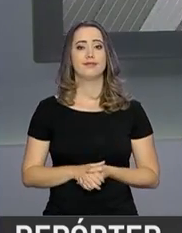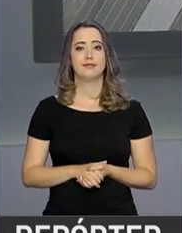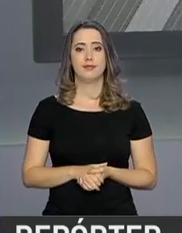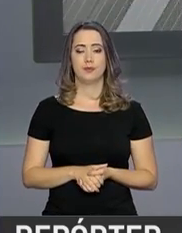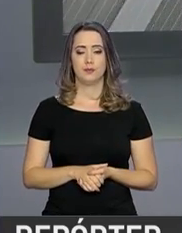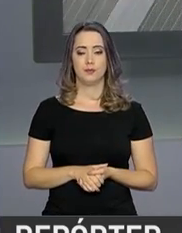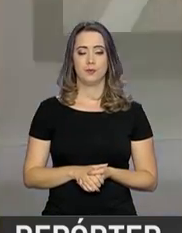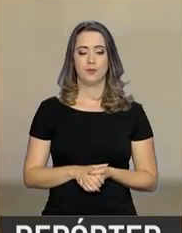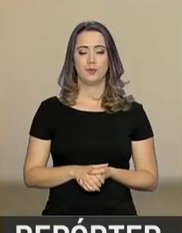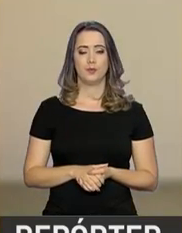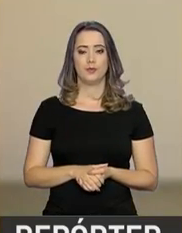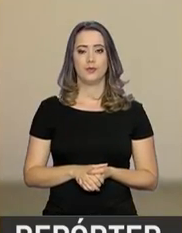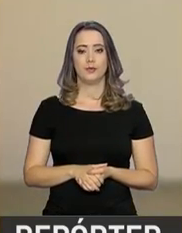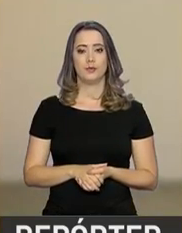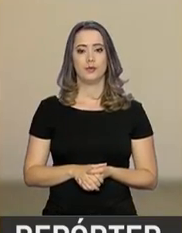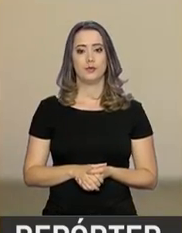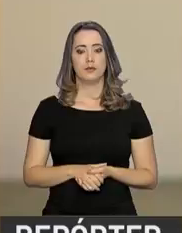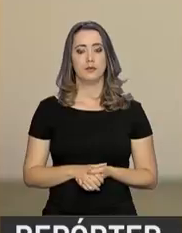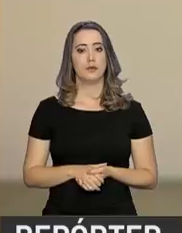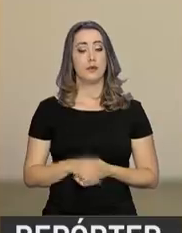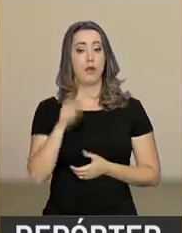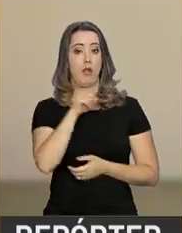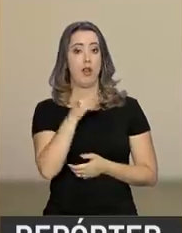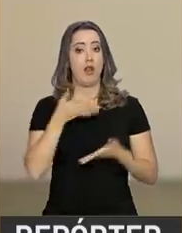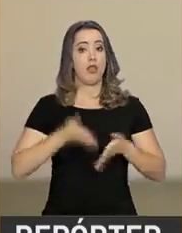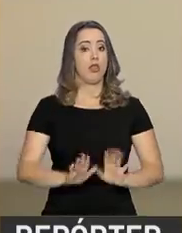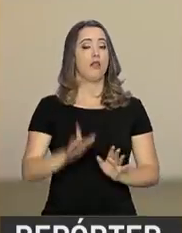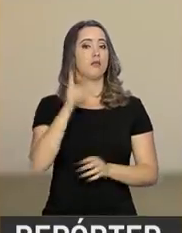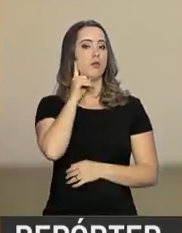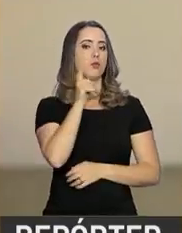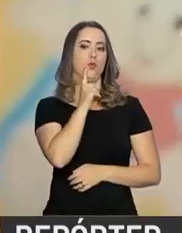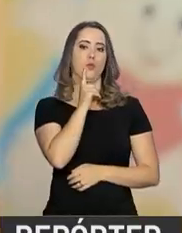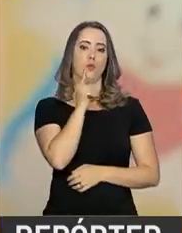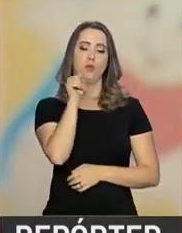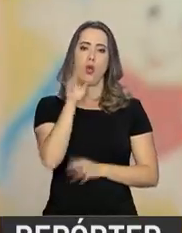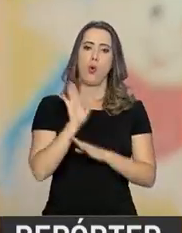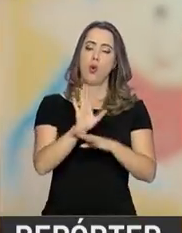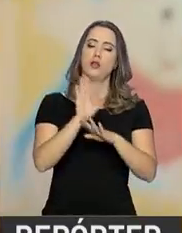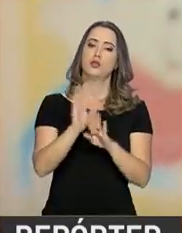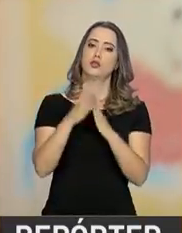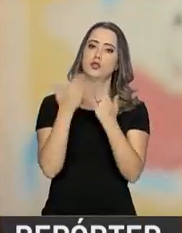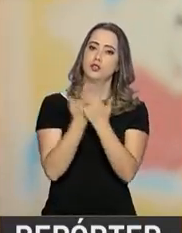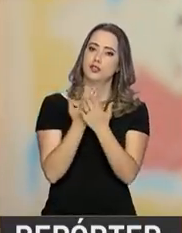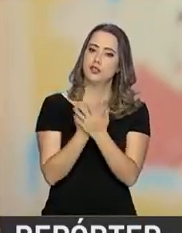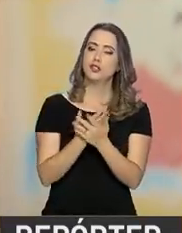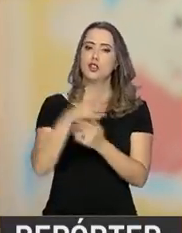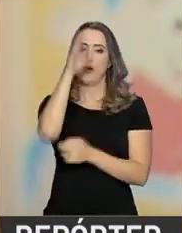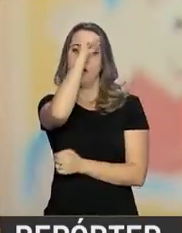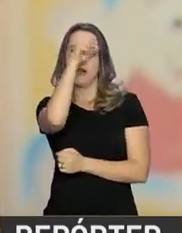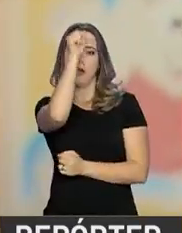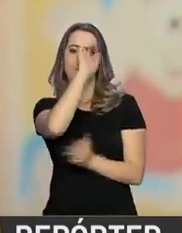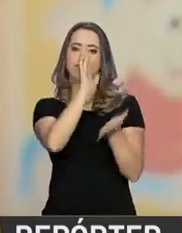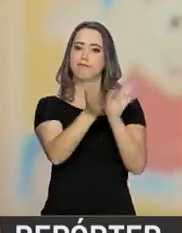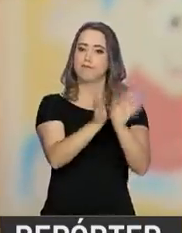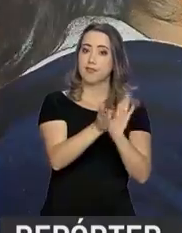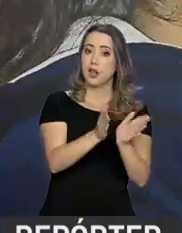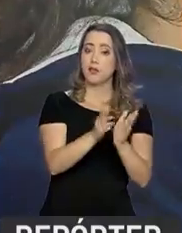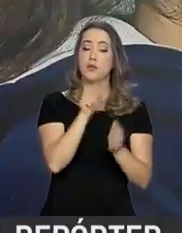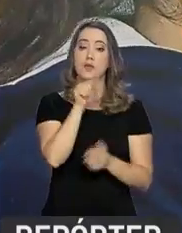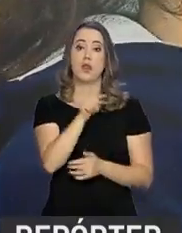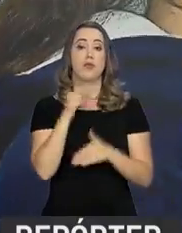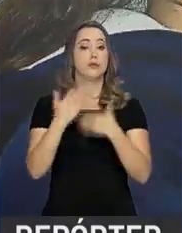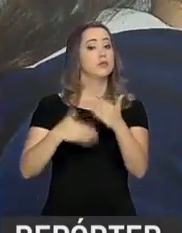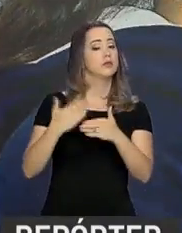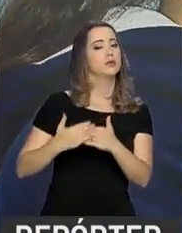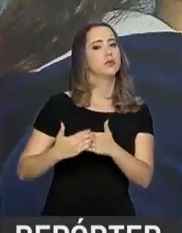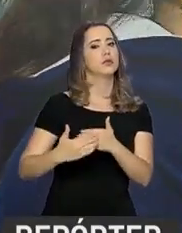sinais fernanda nasceu surda com o apoio da escola aprendeu a língua brasileira de sinais e